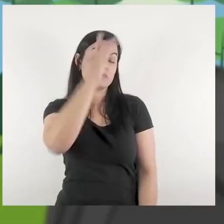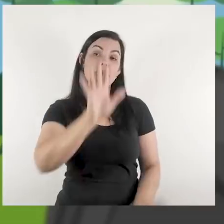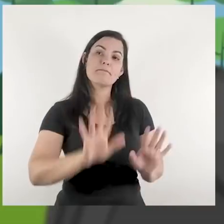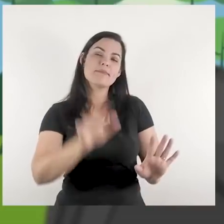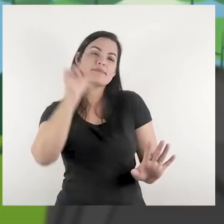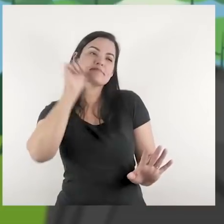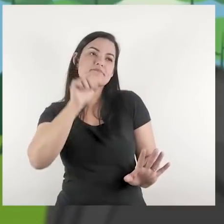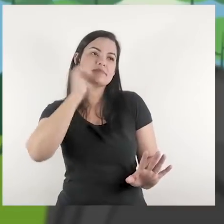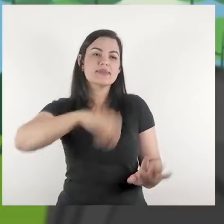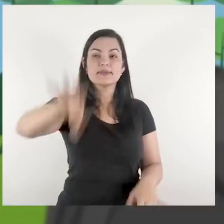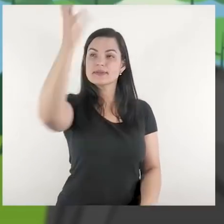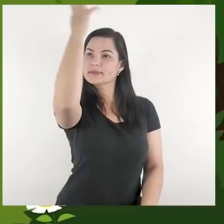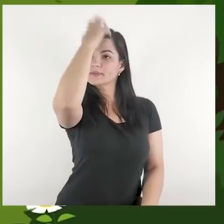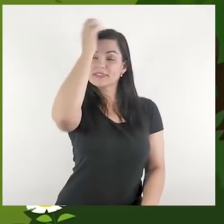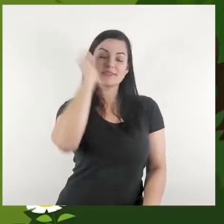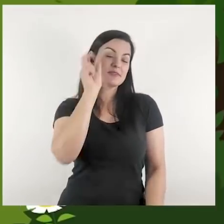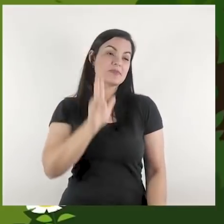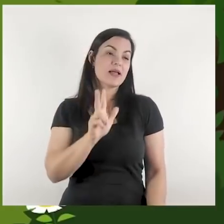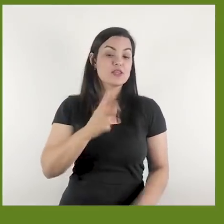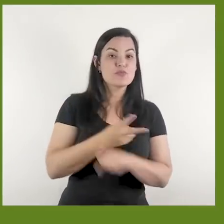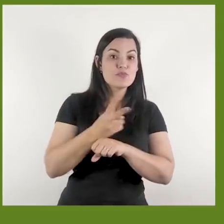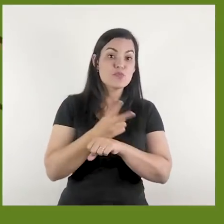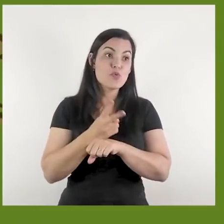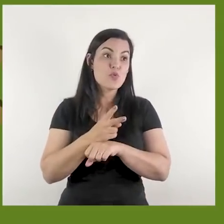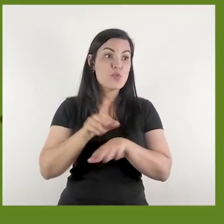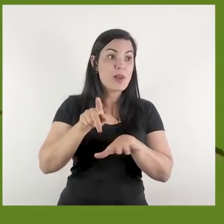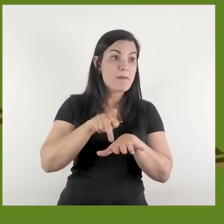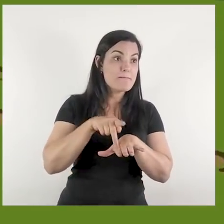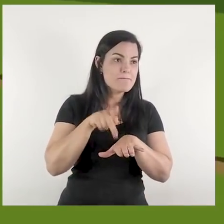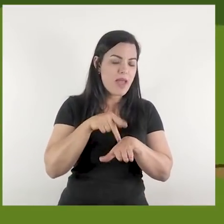esperta, procuraria pegadas, como aquelas.